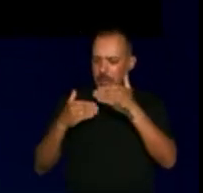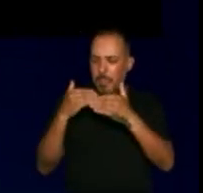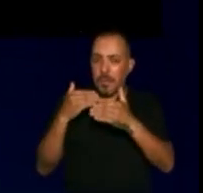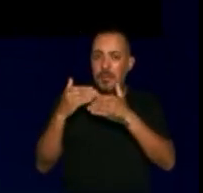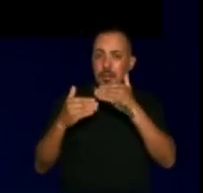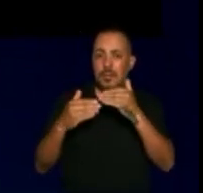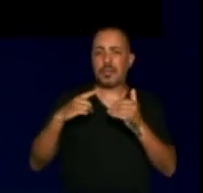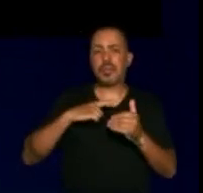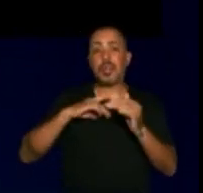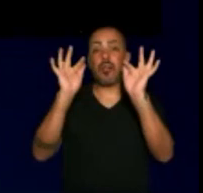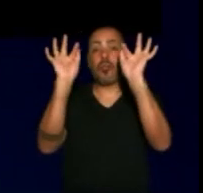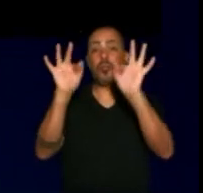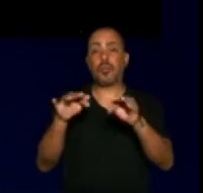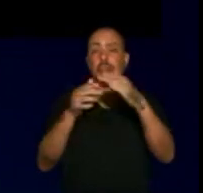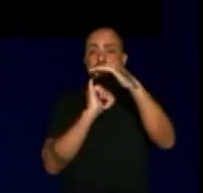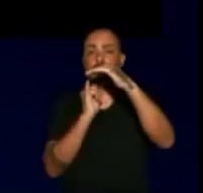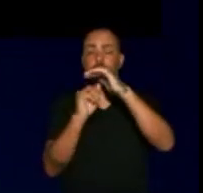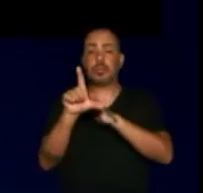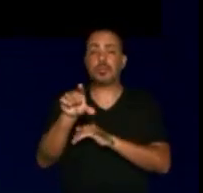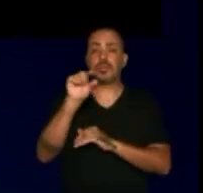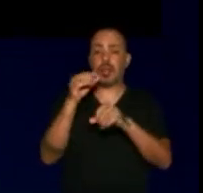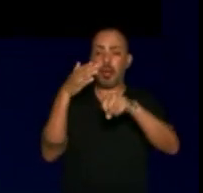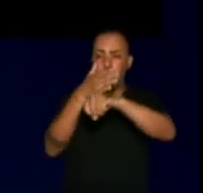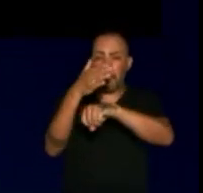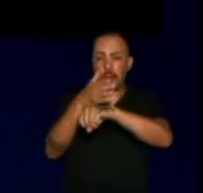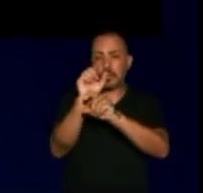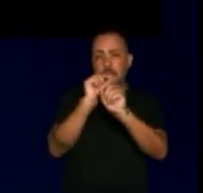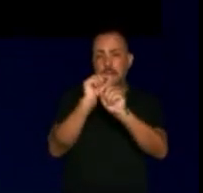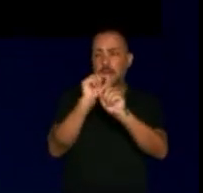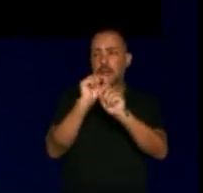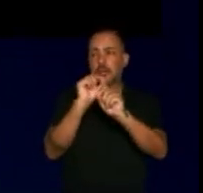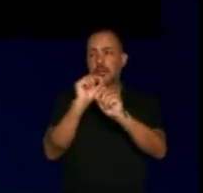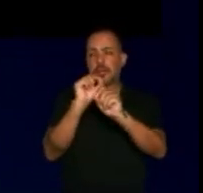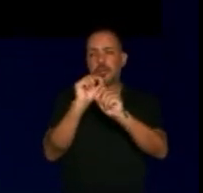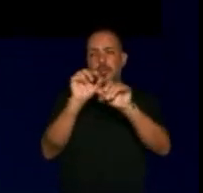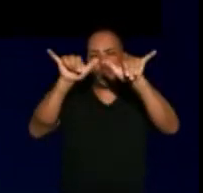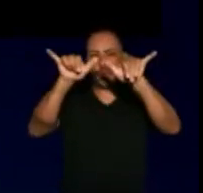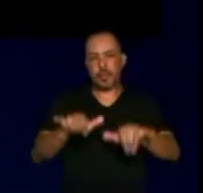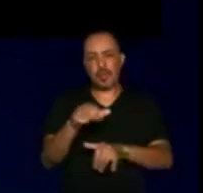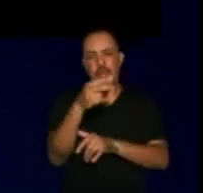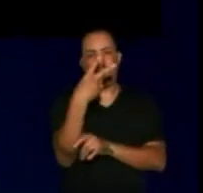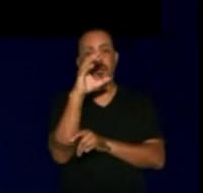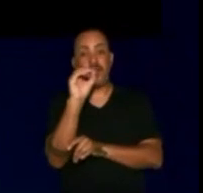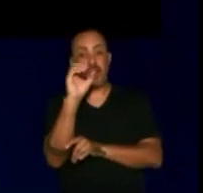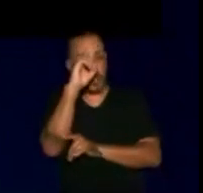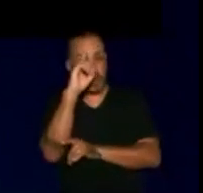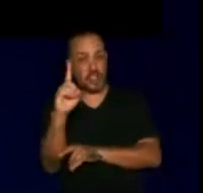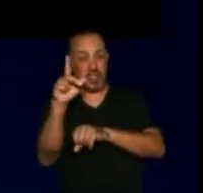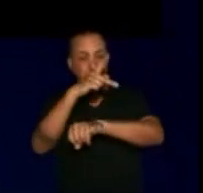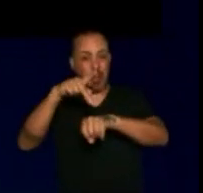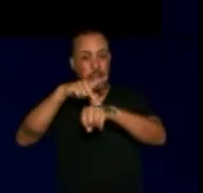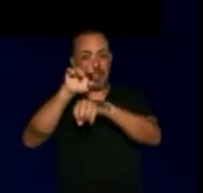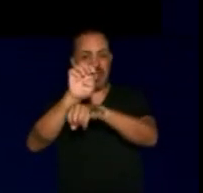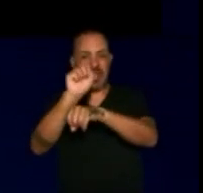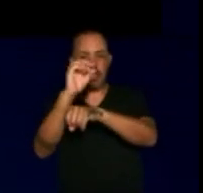e tem ainda no final a startup selecionada que vai participar vai ficar 20 dias na Estônia num processo